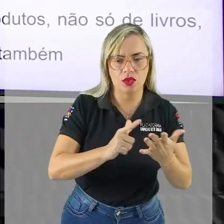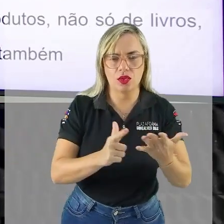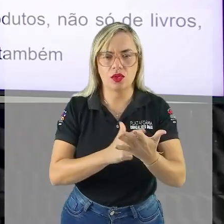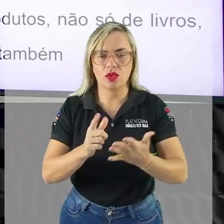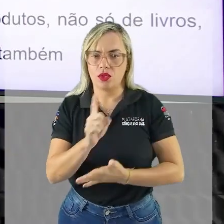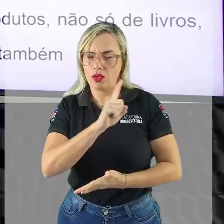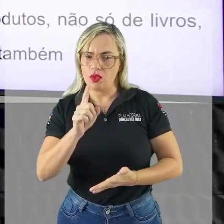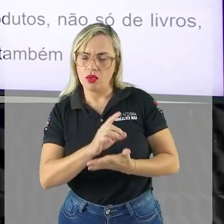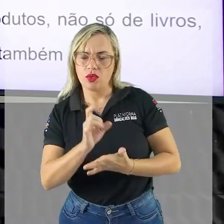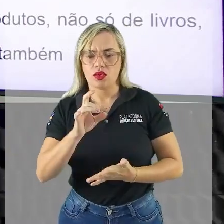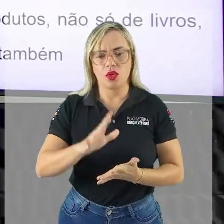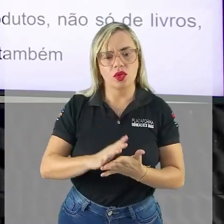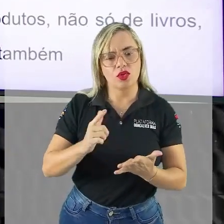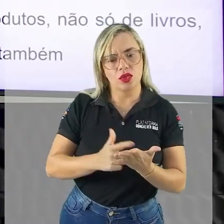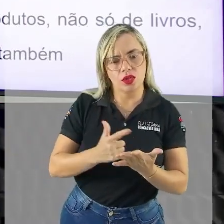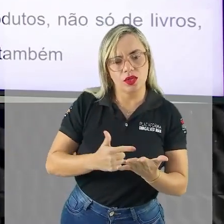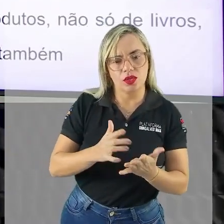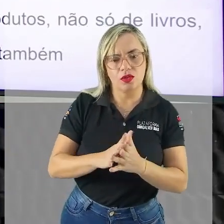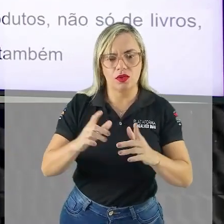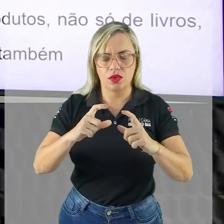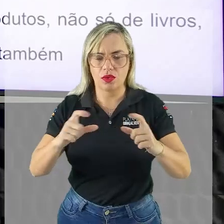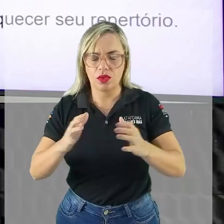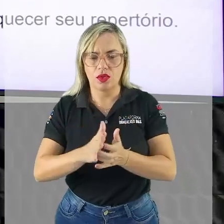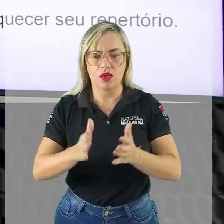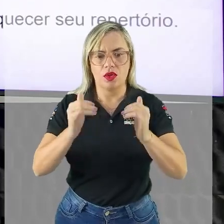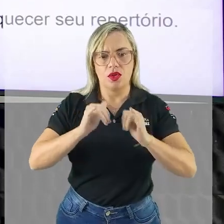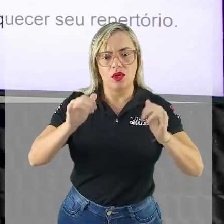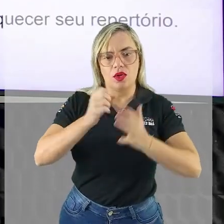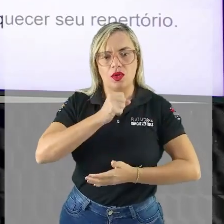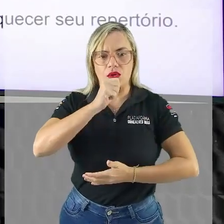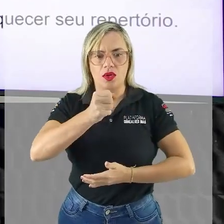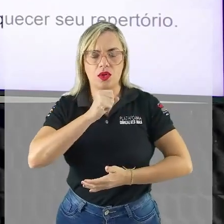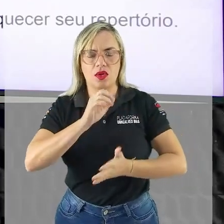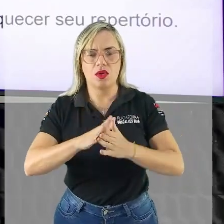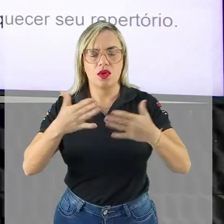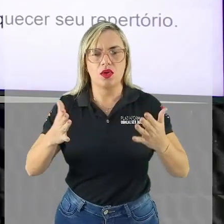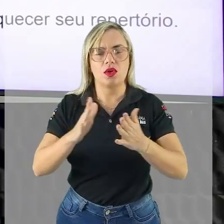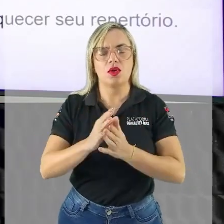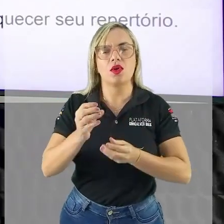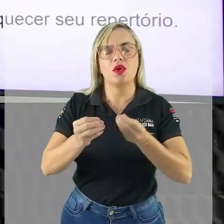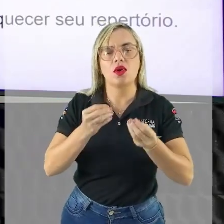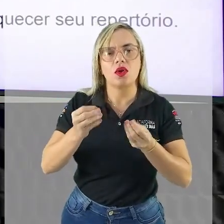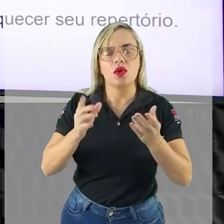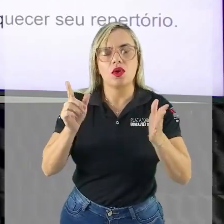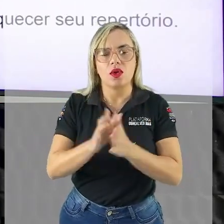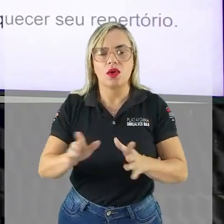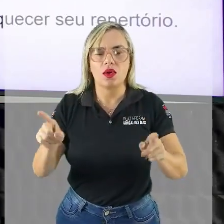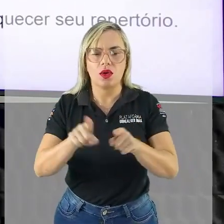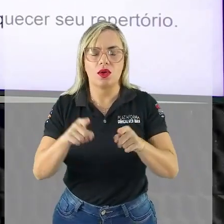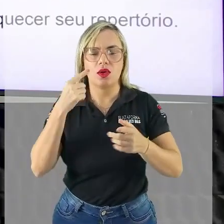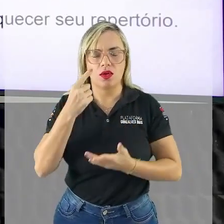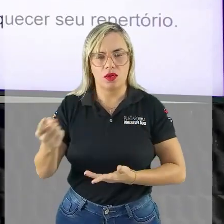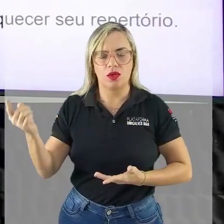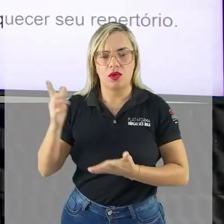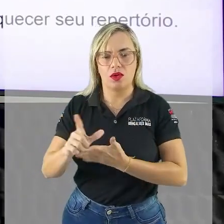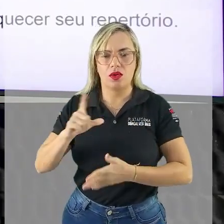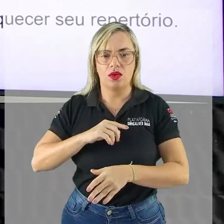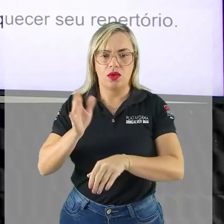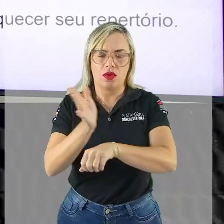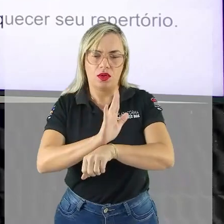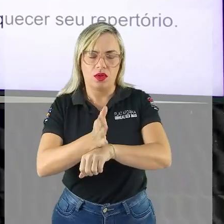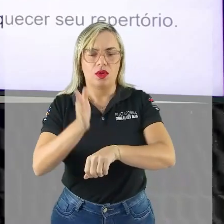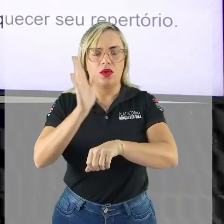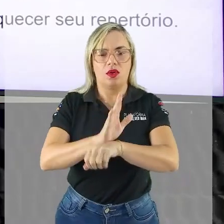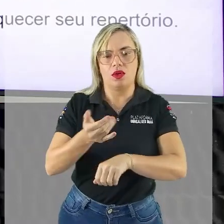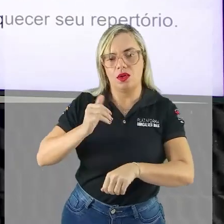somente de livros, frases e ou reportagens, mas como também, olha o arsenal que você precisa ter.